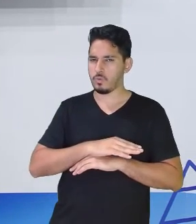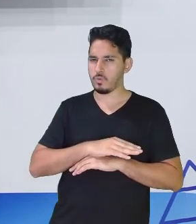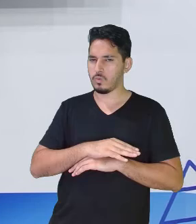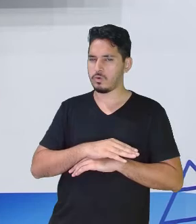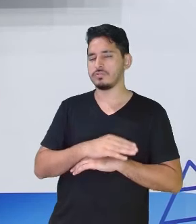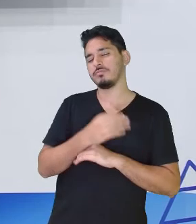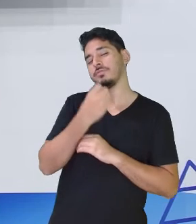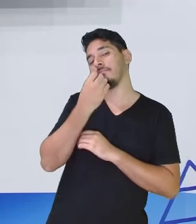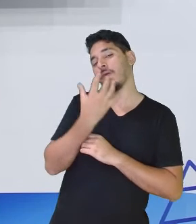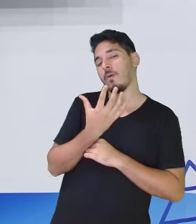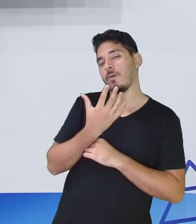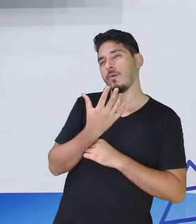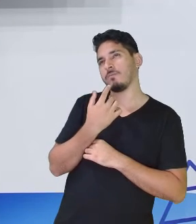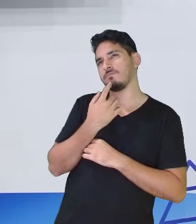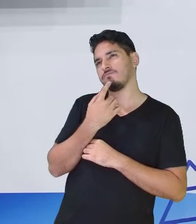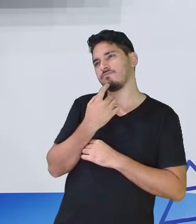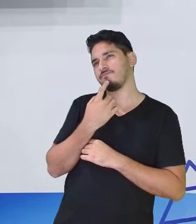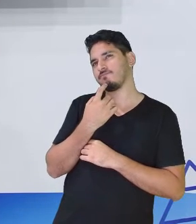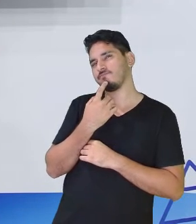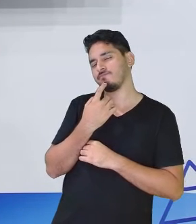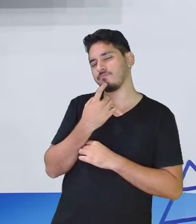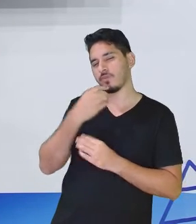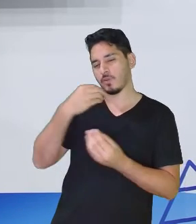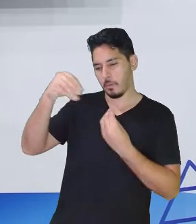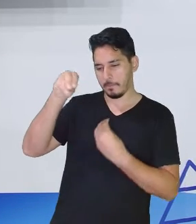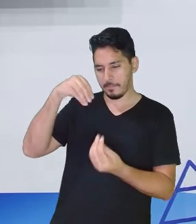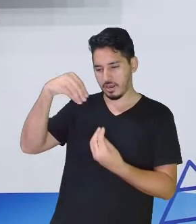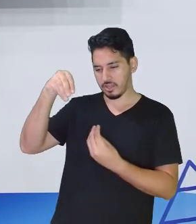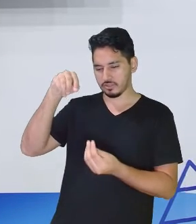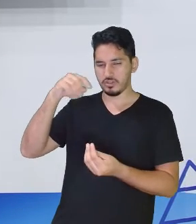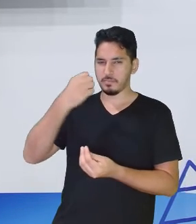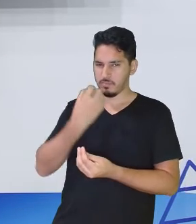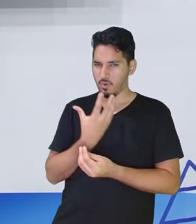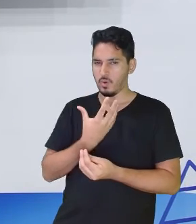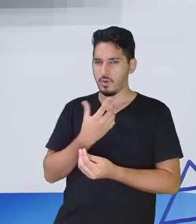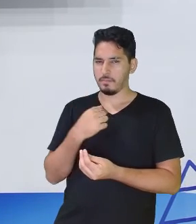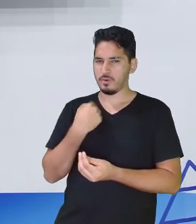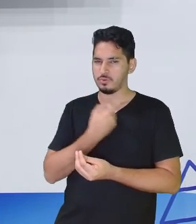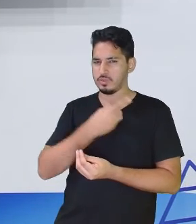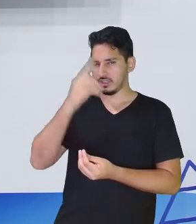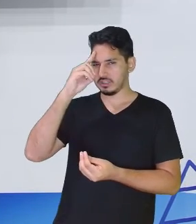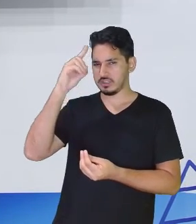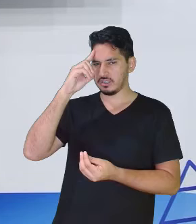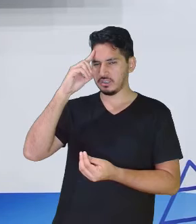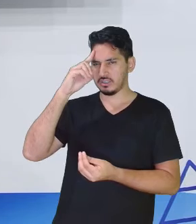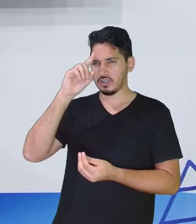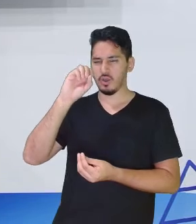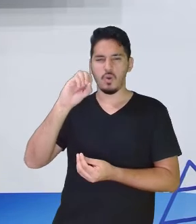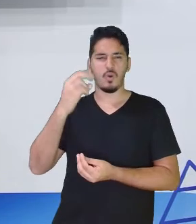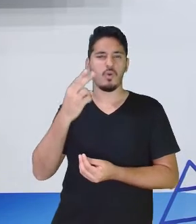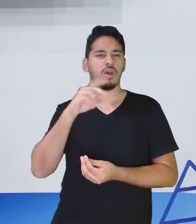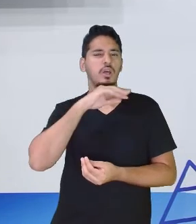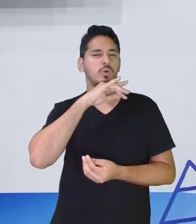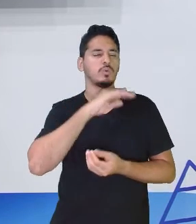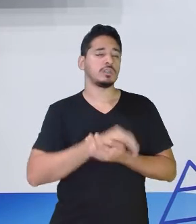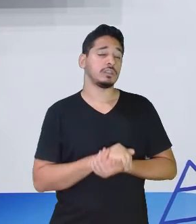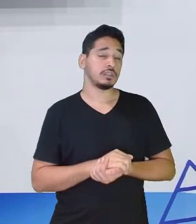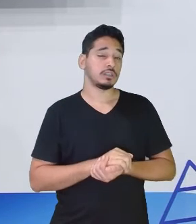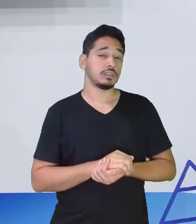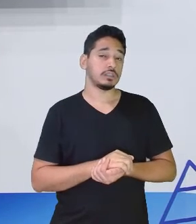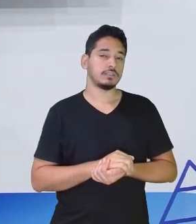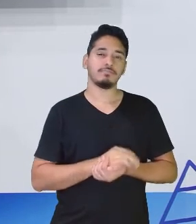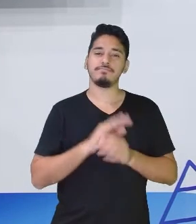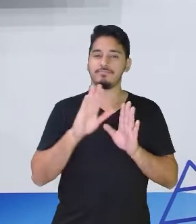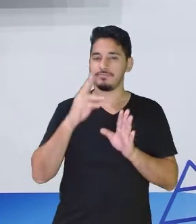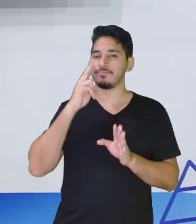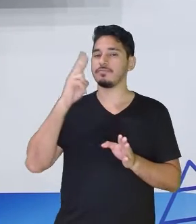falo em mocinho? Será que o plástico é algo bom para o nosso dia a dia ou é algo que é ruim? Mas